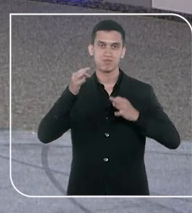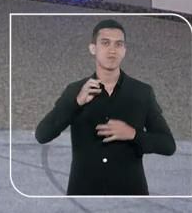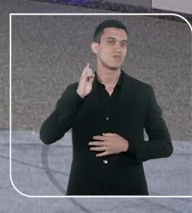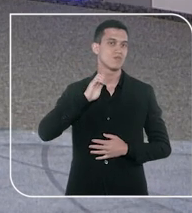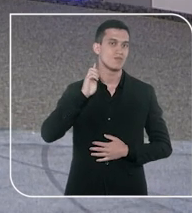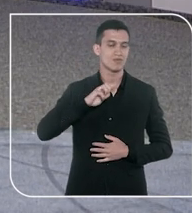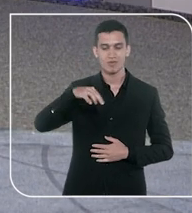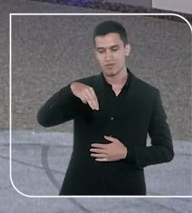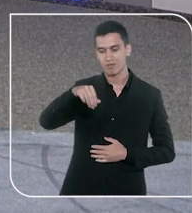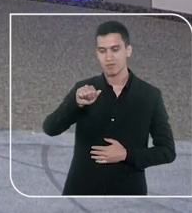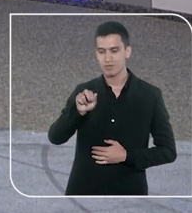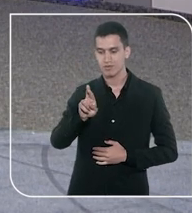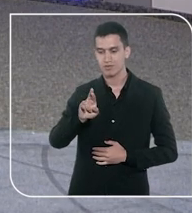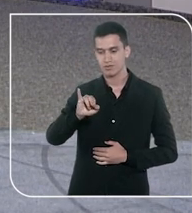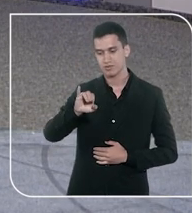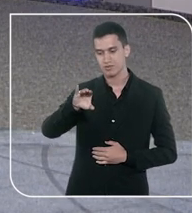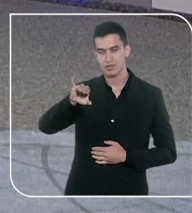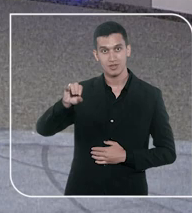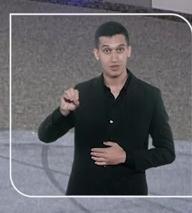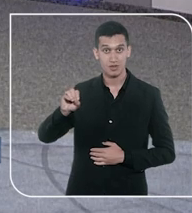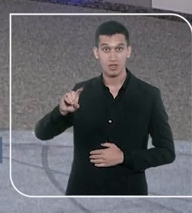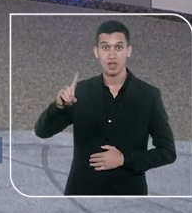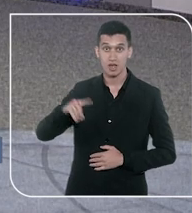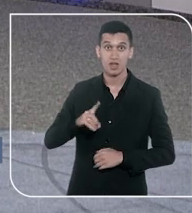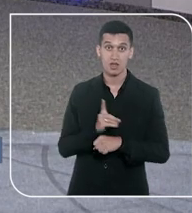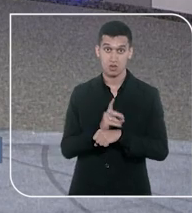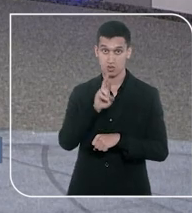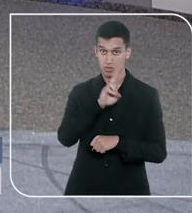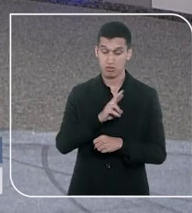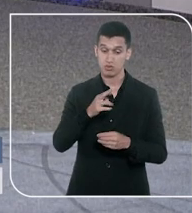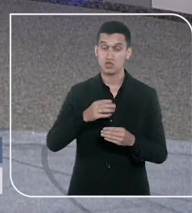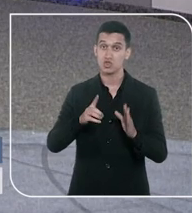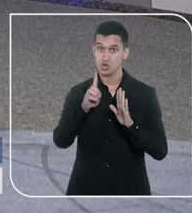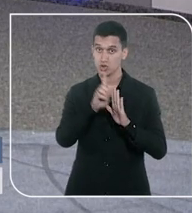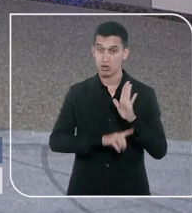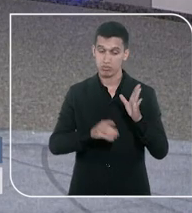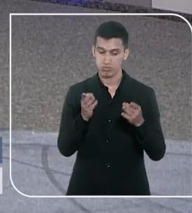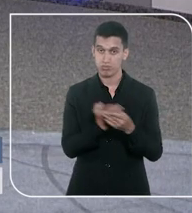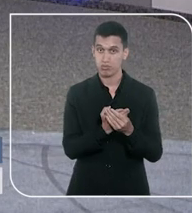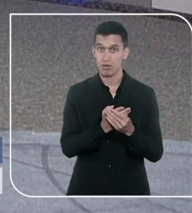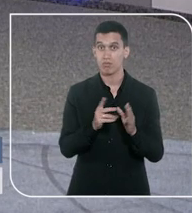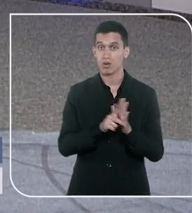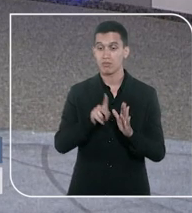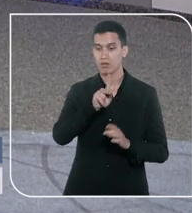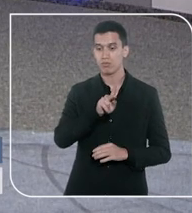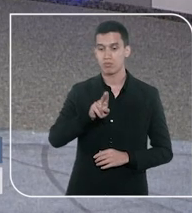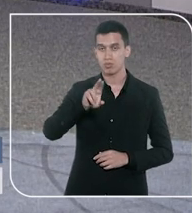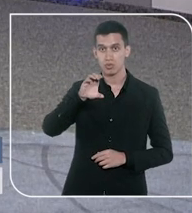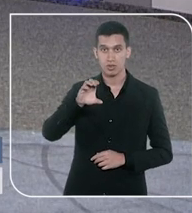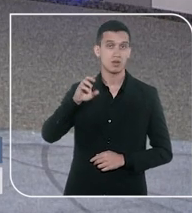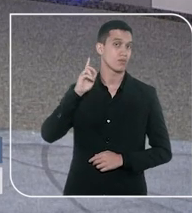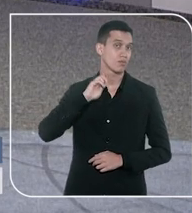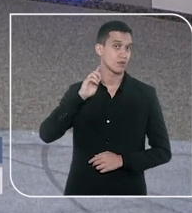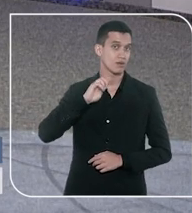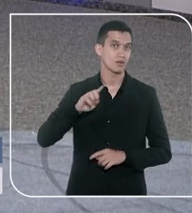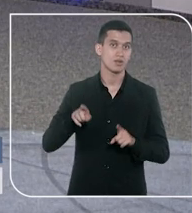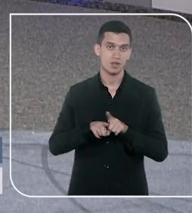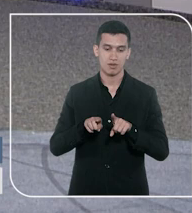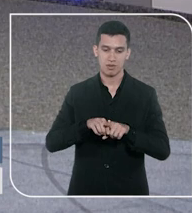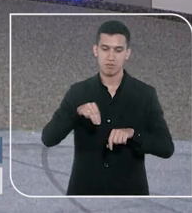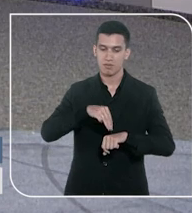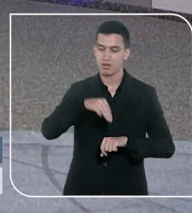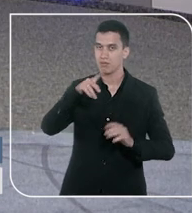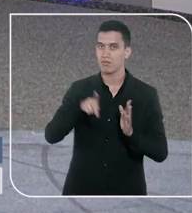Maurício Ferreira Cunha. Ele é doutor em direito processual pela PUC Minas e mestre em direito processual civil pela PUC